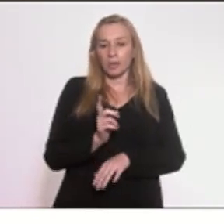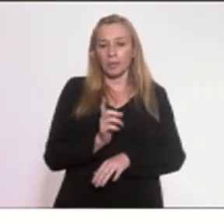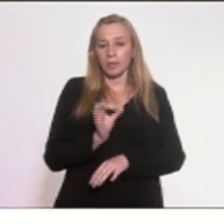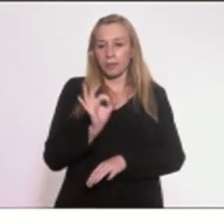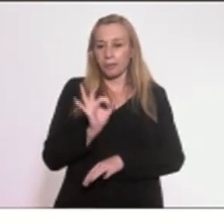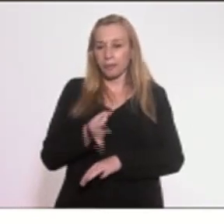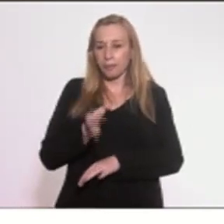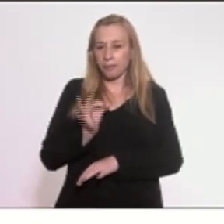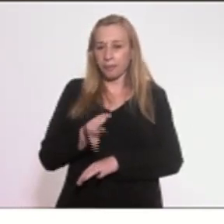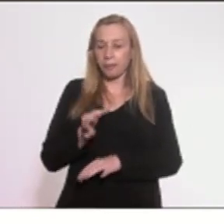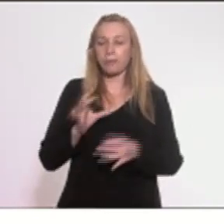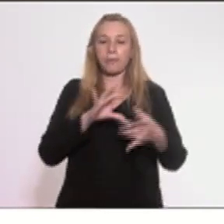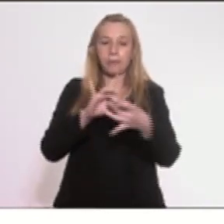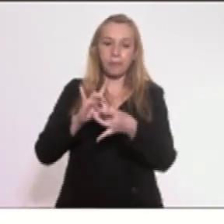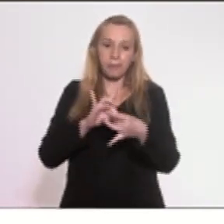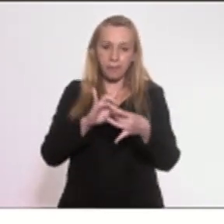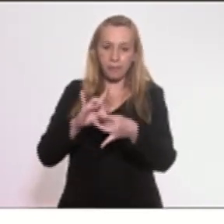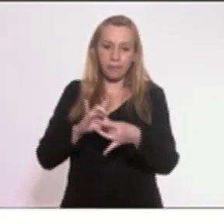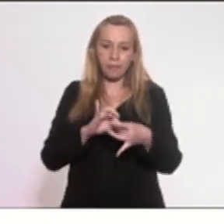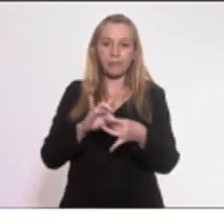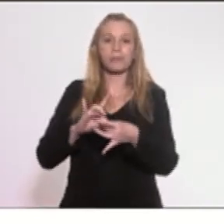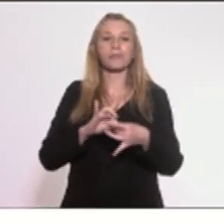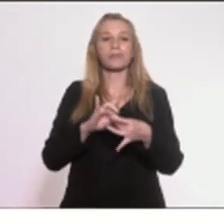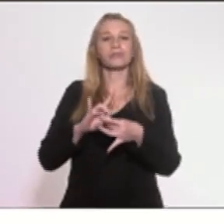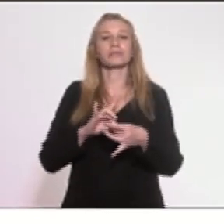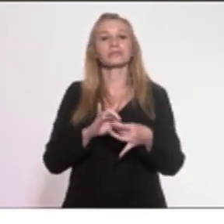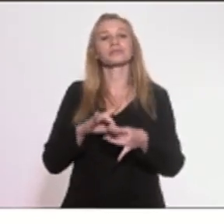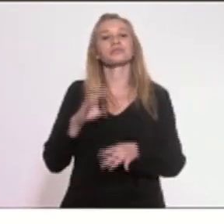União considerou o Estado